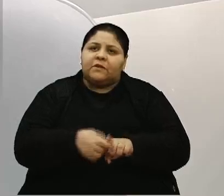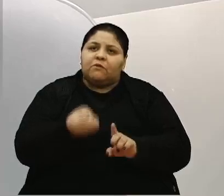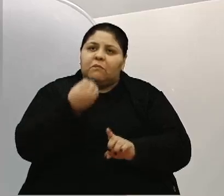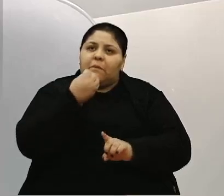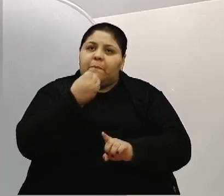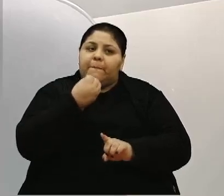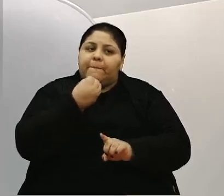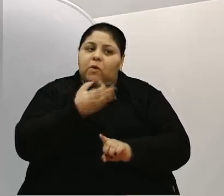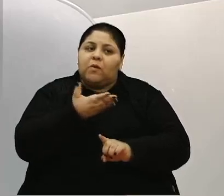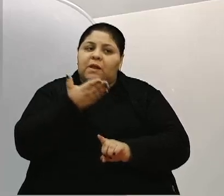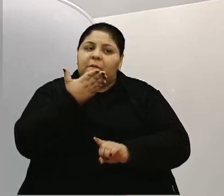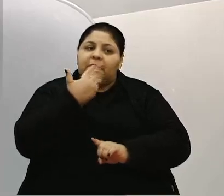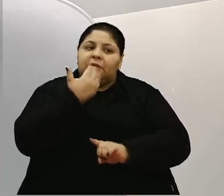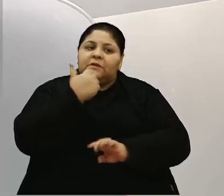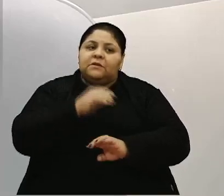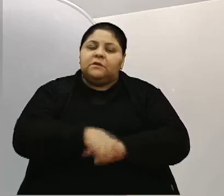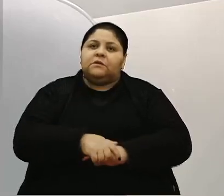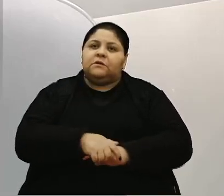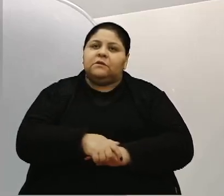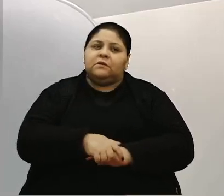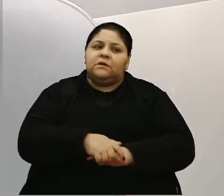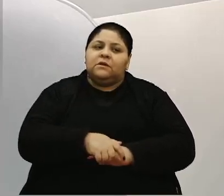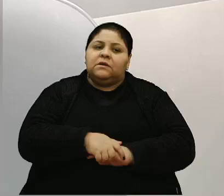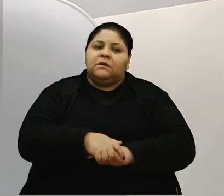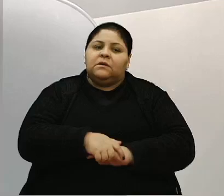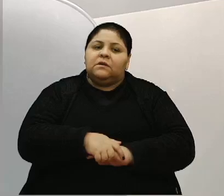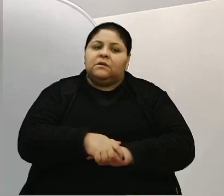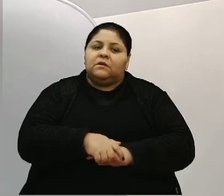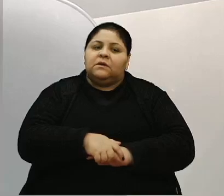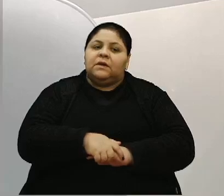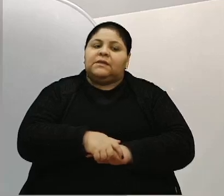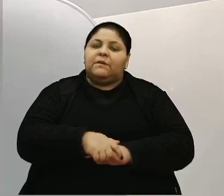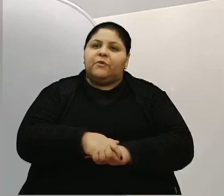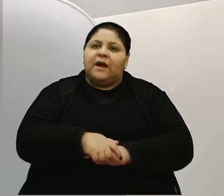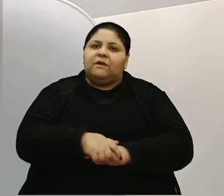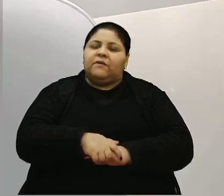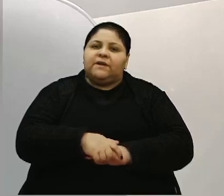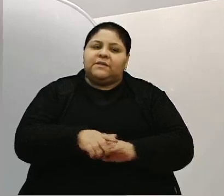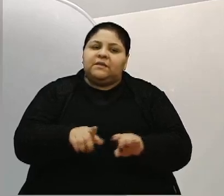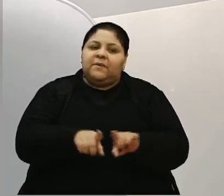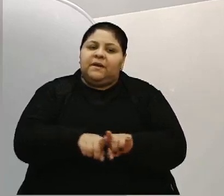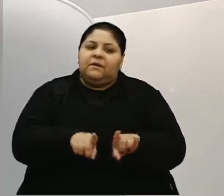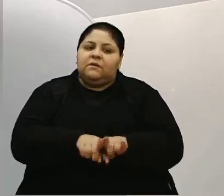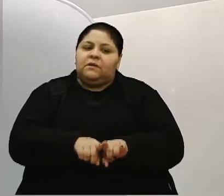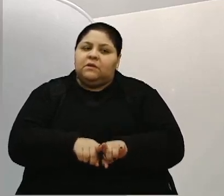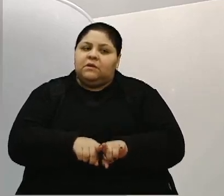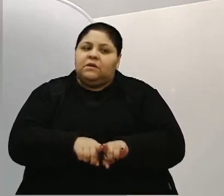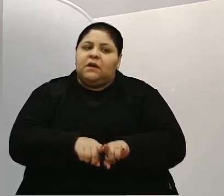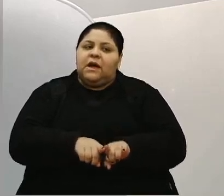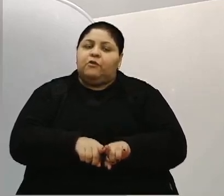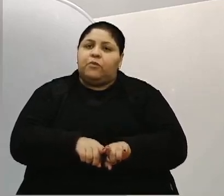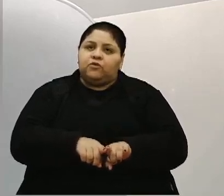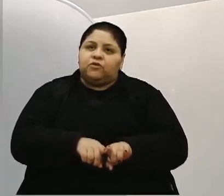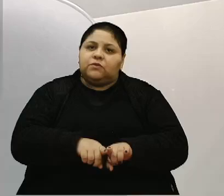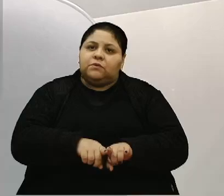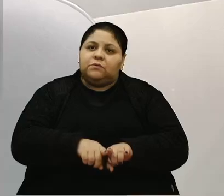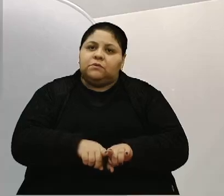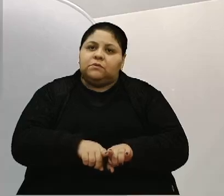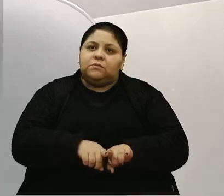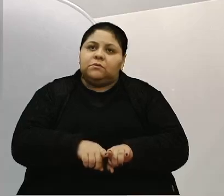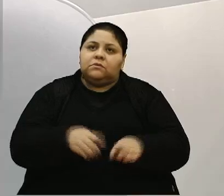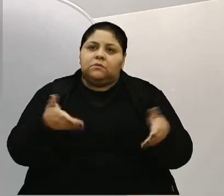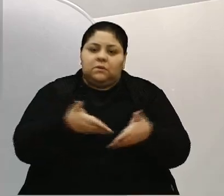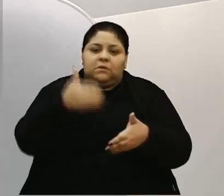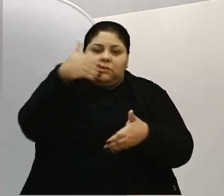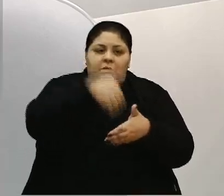alimentação. Então nós temos que ver que, aí eu me pergunto, se não fosse todo o maquinário novo aprovado aqui